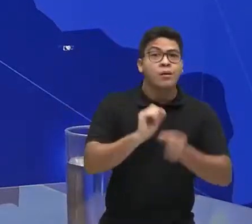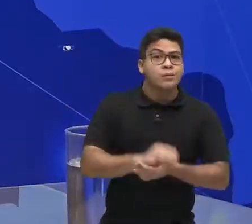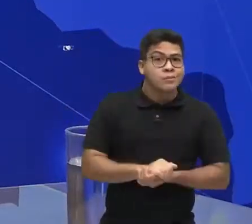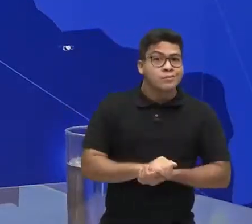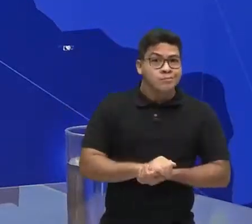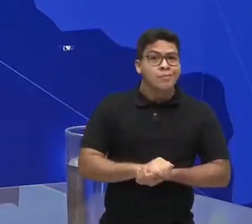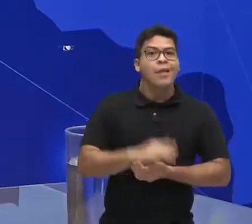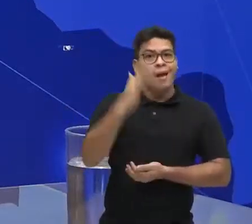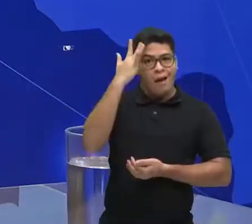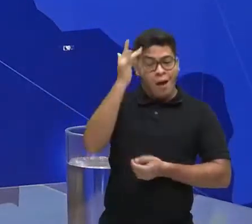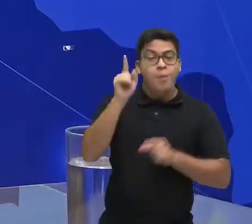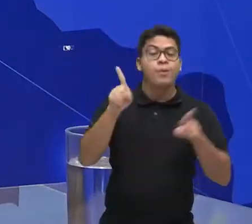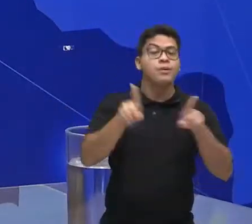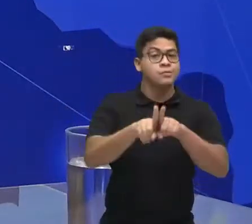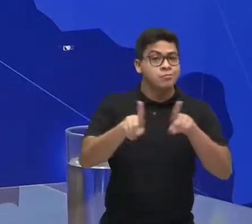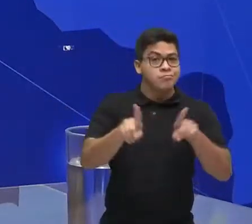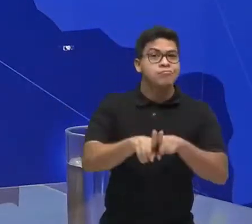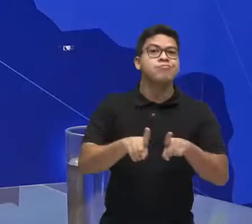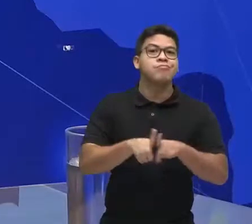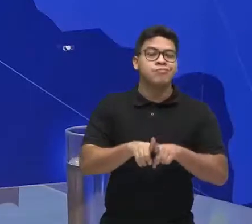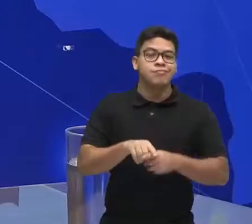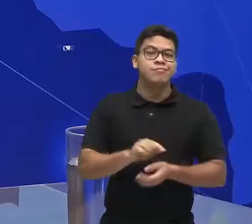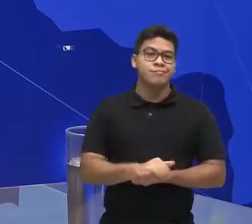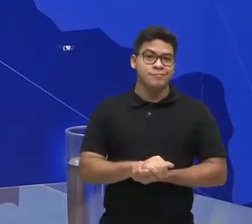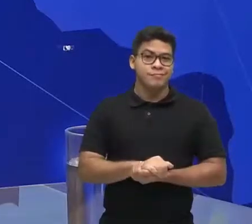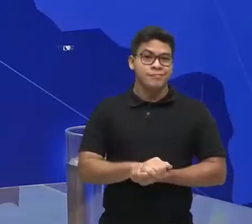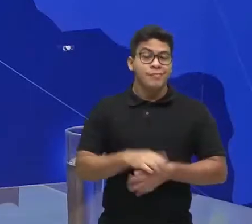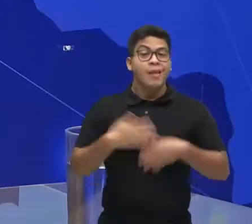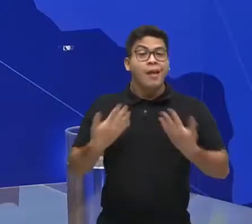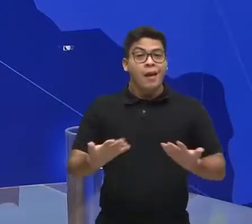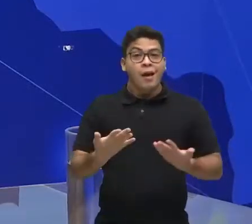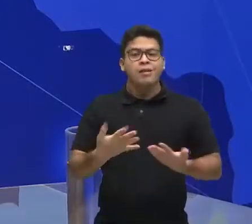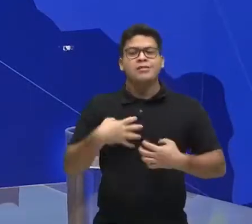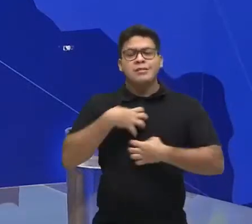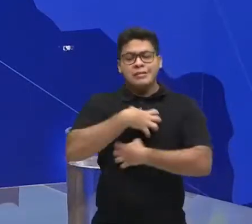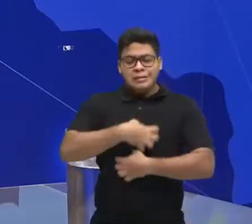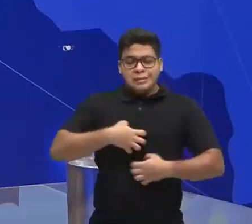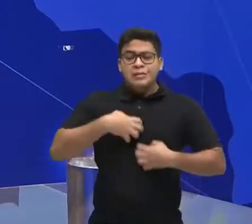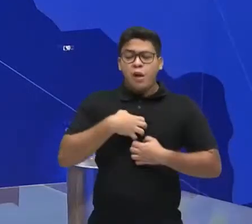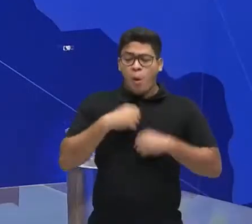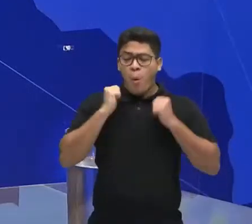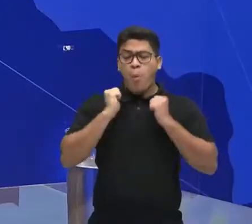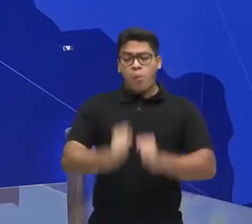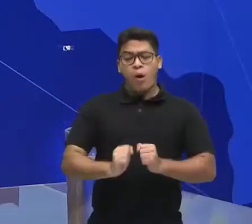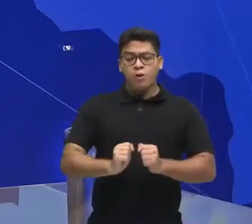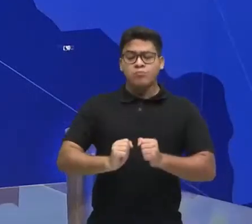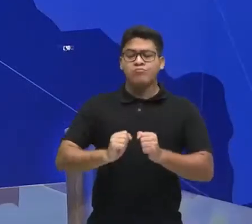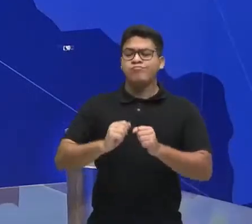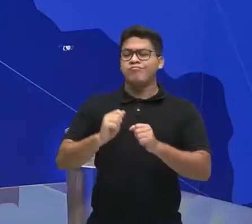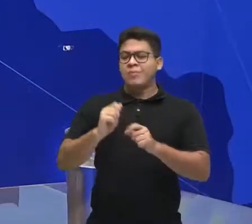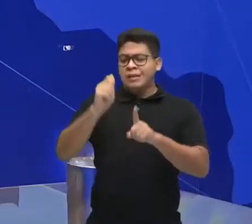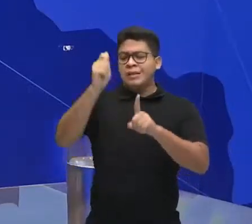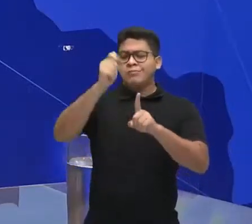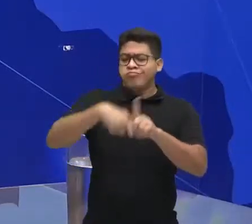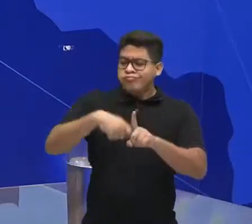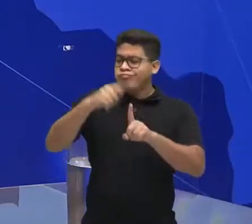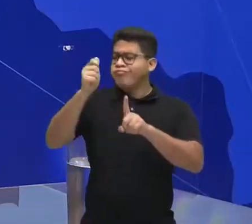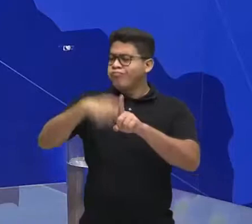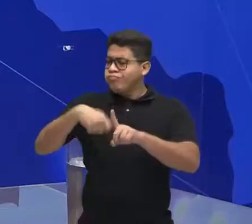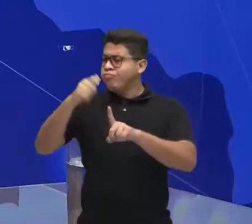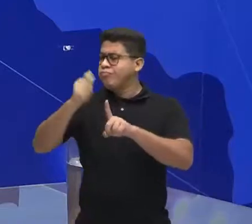ganhei várias tantas outras que me deixaram felizes. Só que esse sofrimento pode durar 6, 7 meses, e aí isso